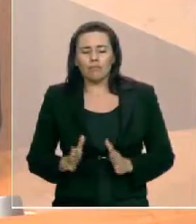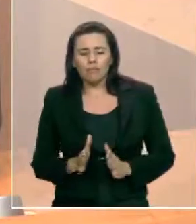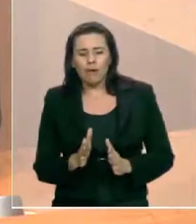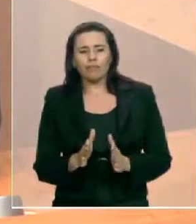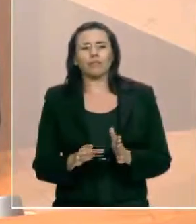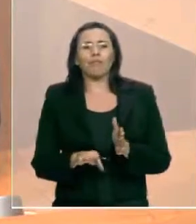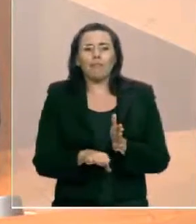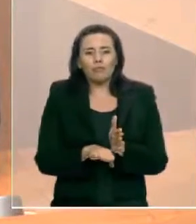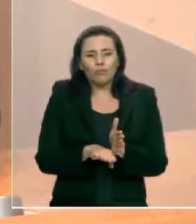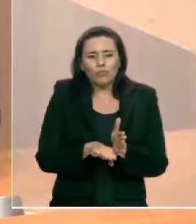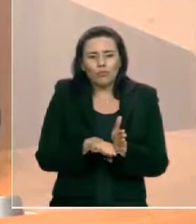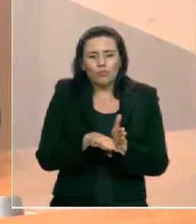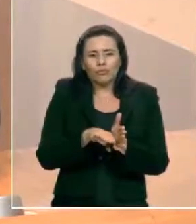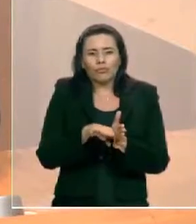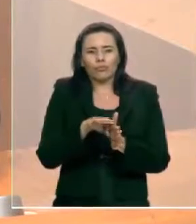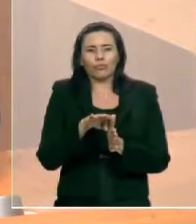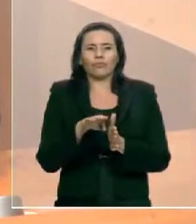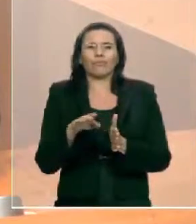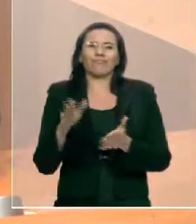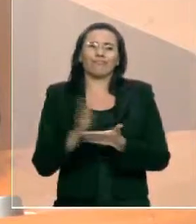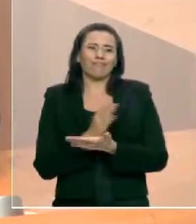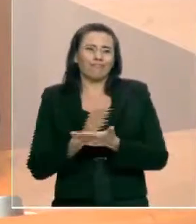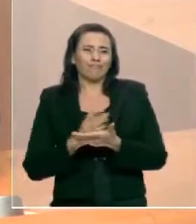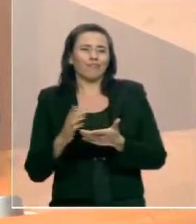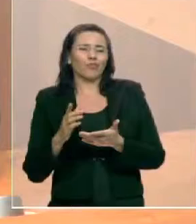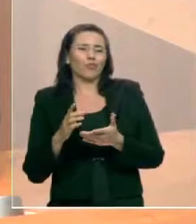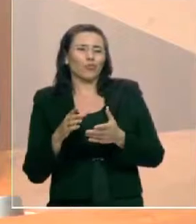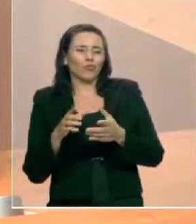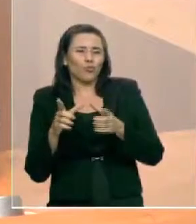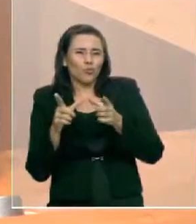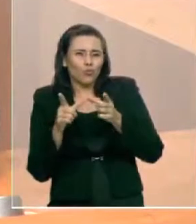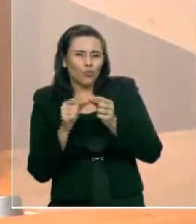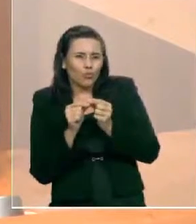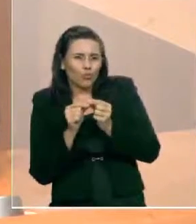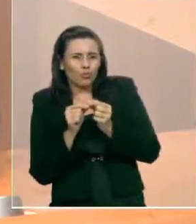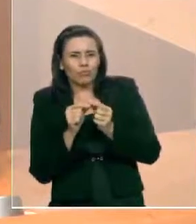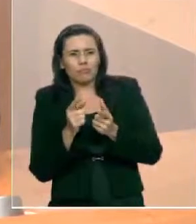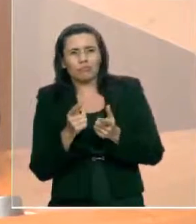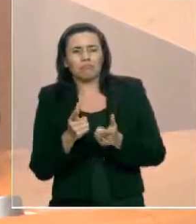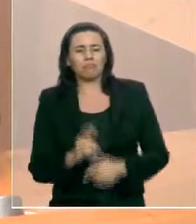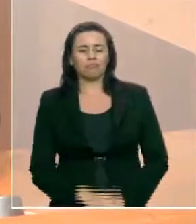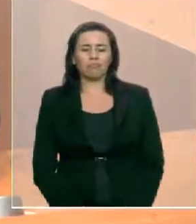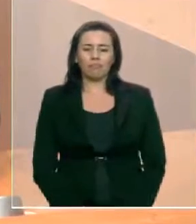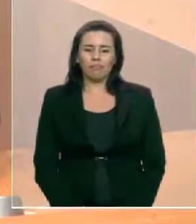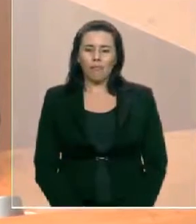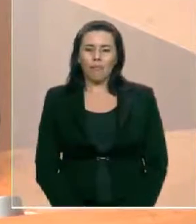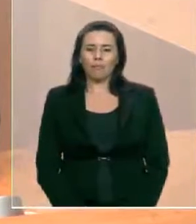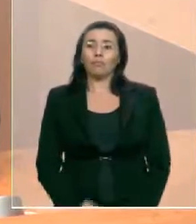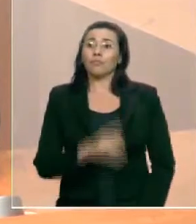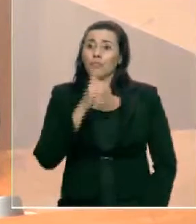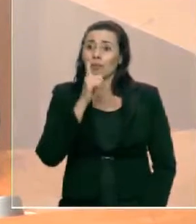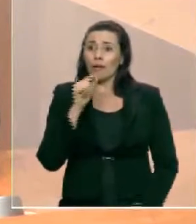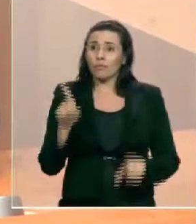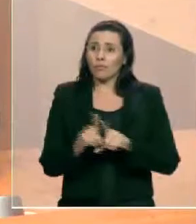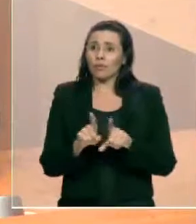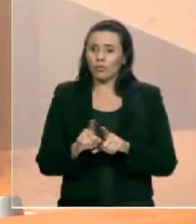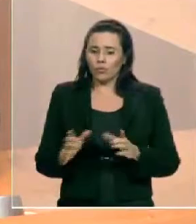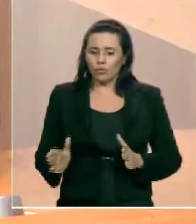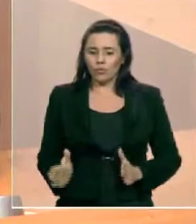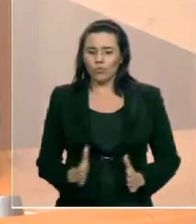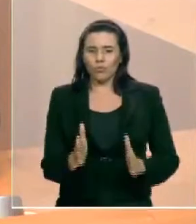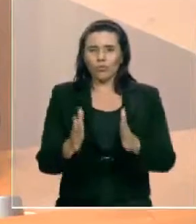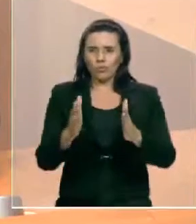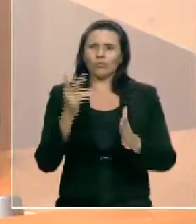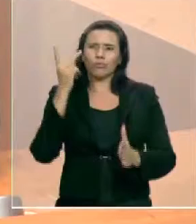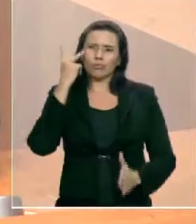agressividade. E falar das águas dos rios, já tem